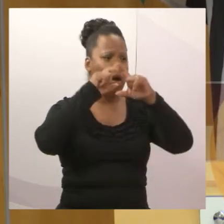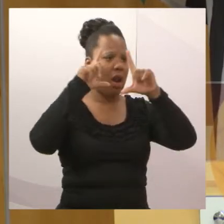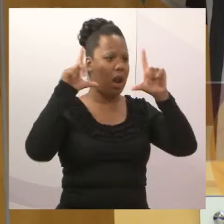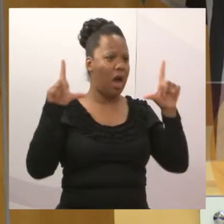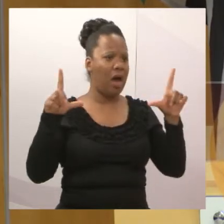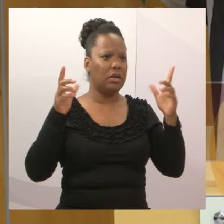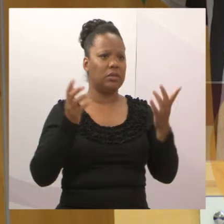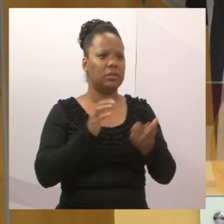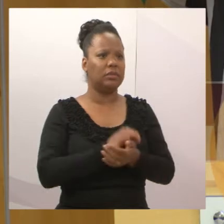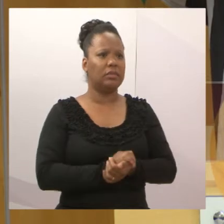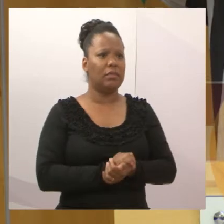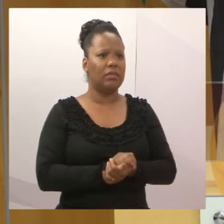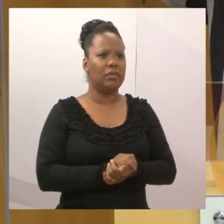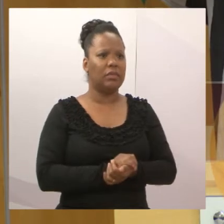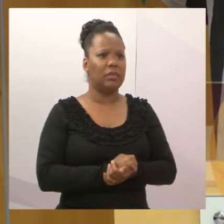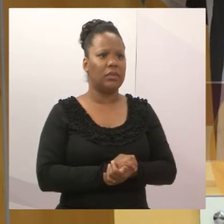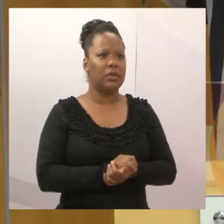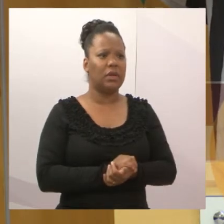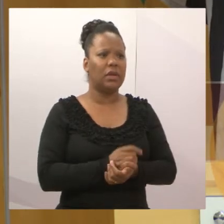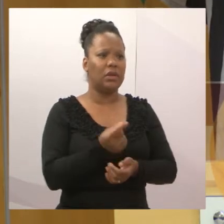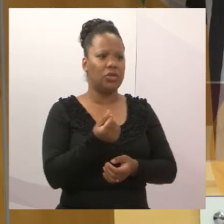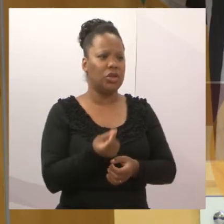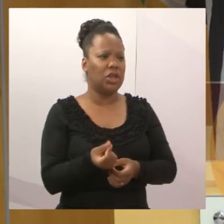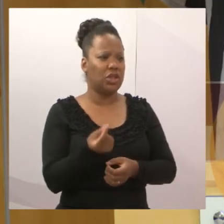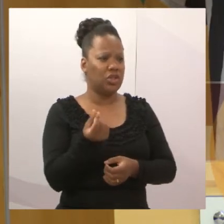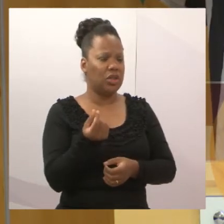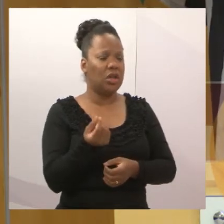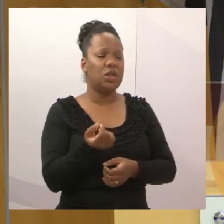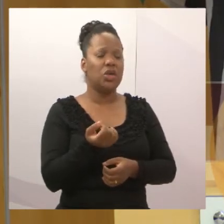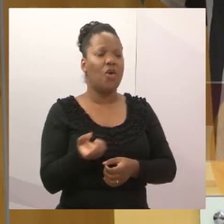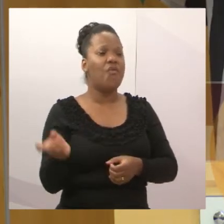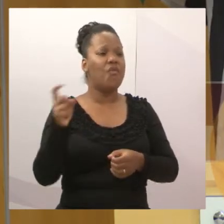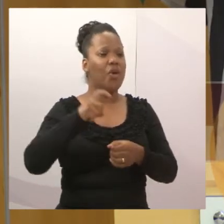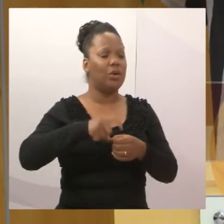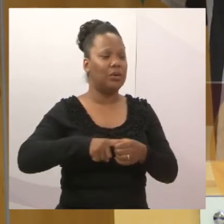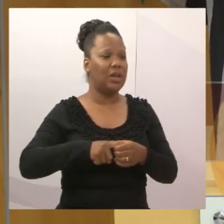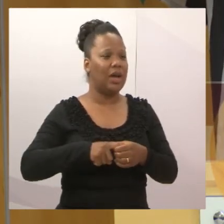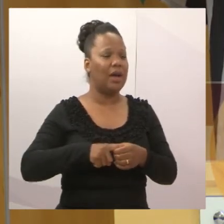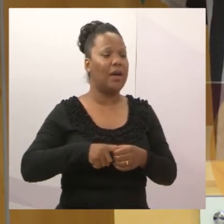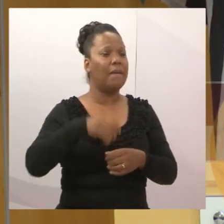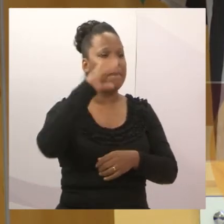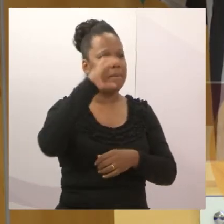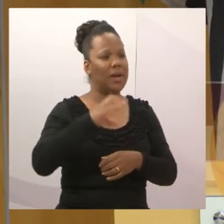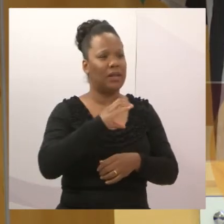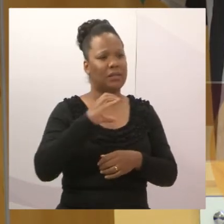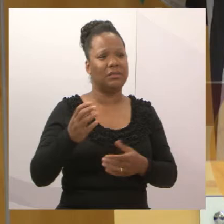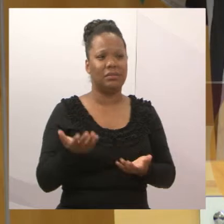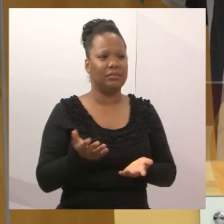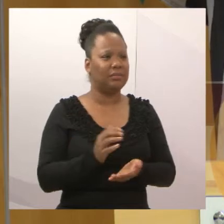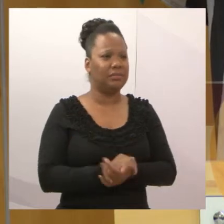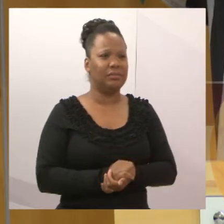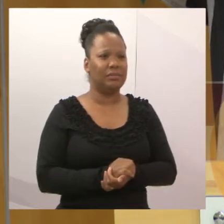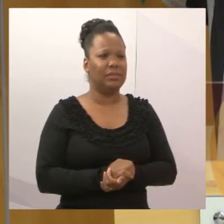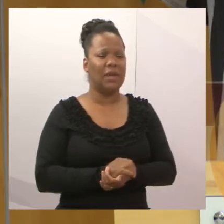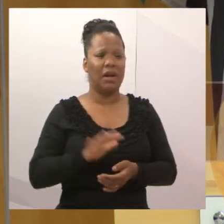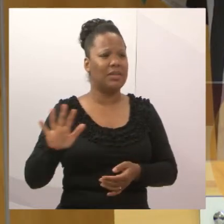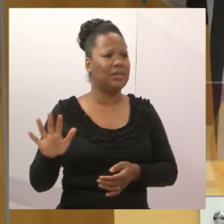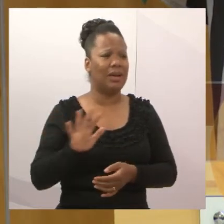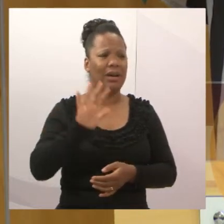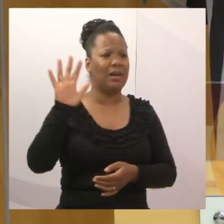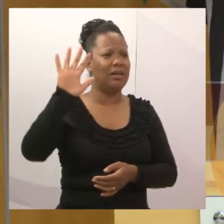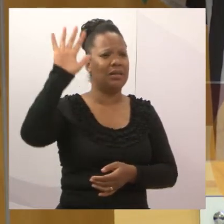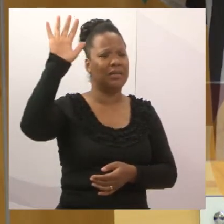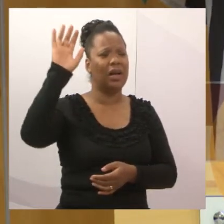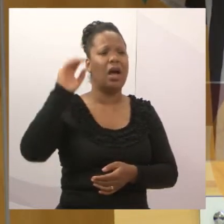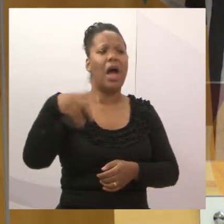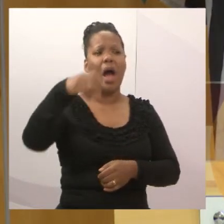esse negócio de devolver para a Irmandade, esquece esse negócio de OS, o custo disso é muito mais alto. Está na